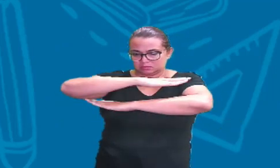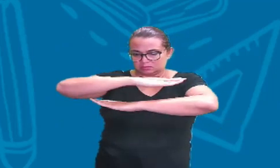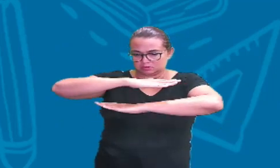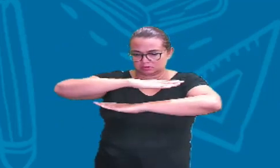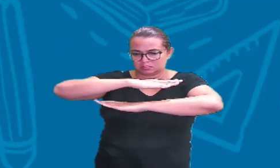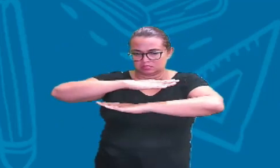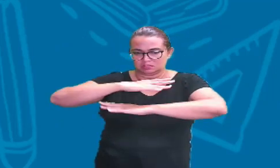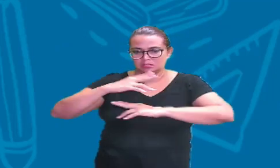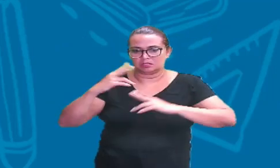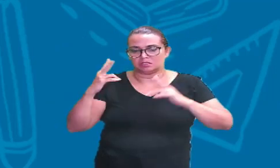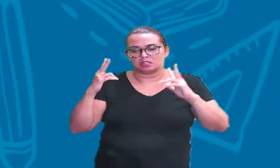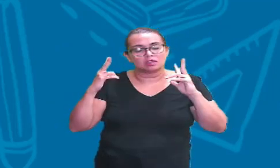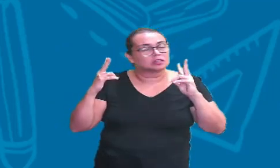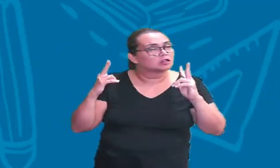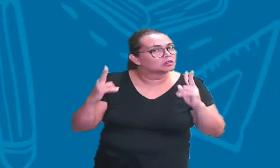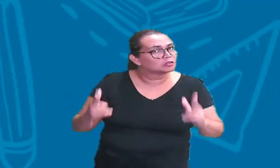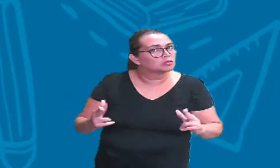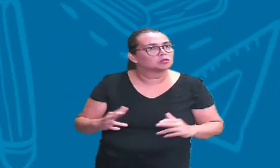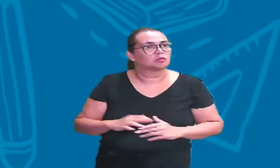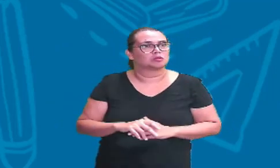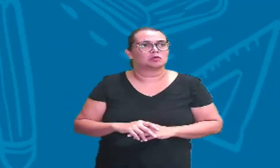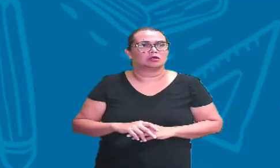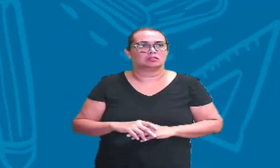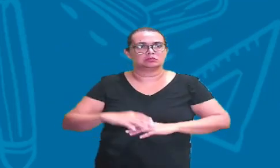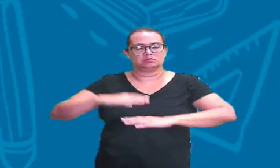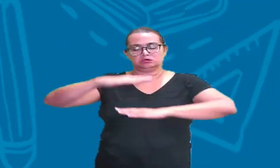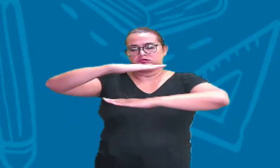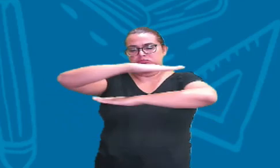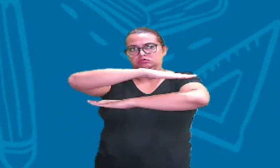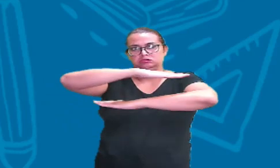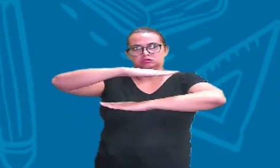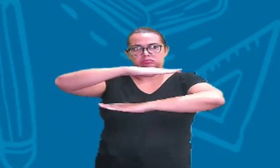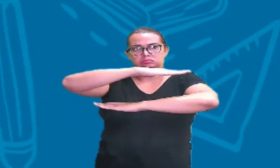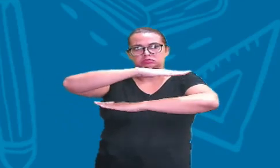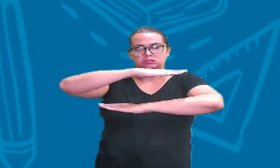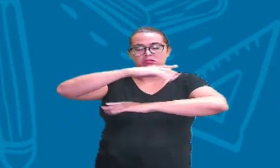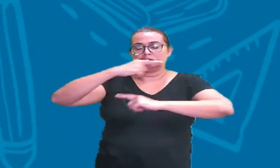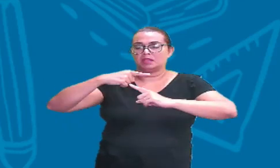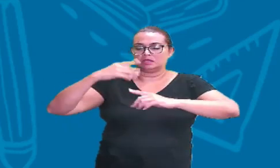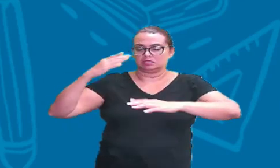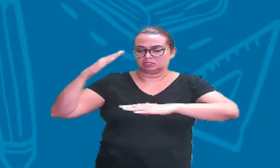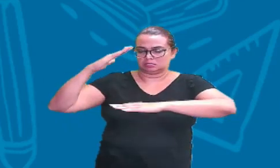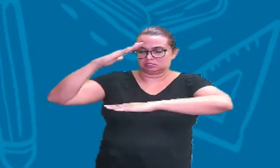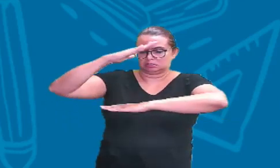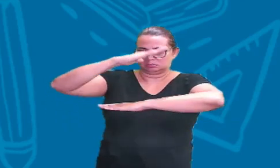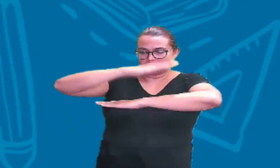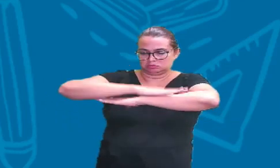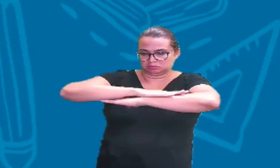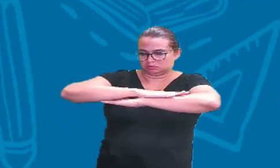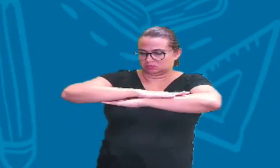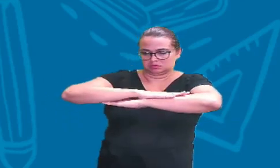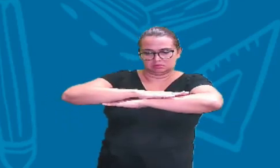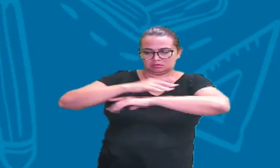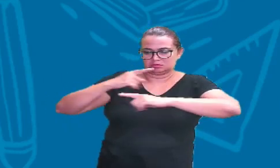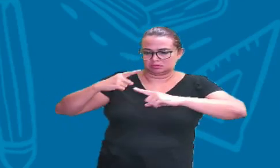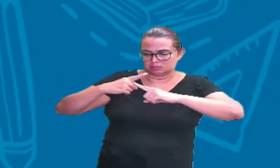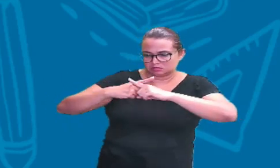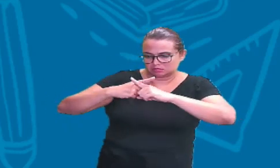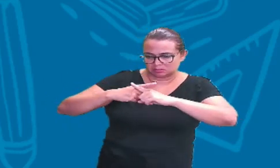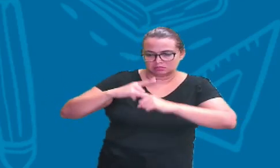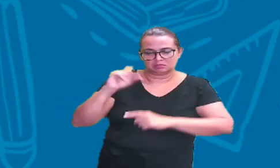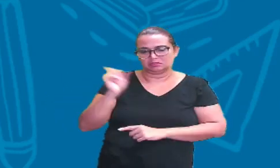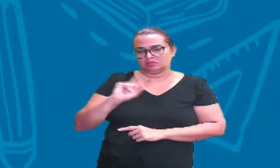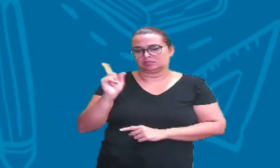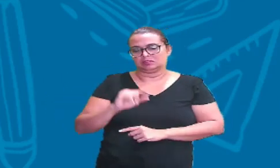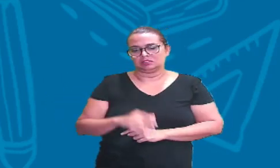inclinação, mesmo sentido, mas elas não se tocam. Elas não possuem